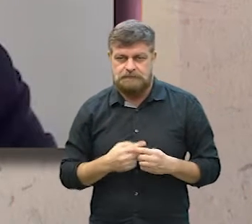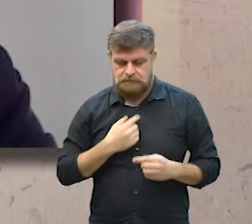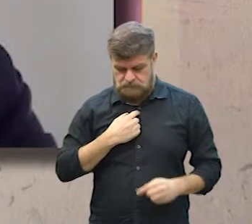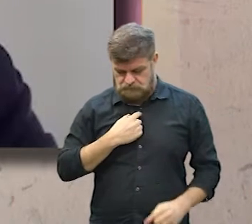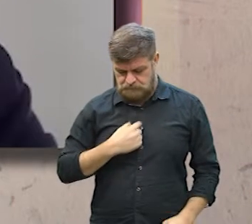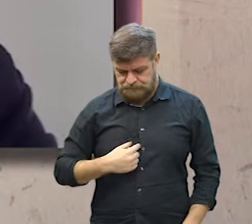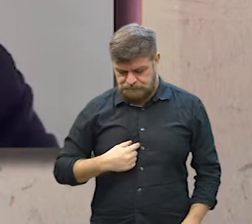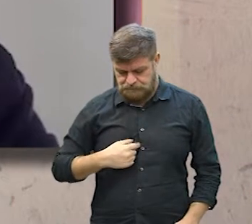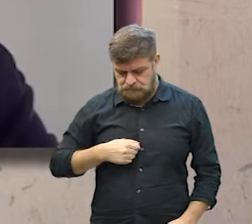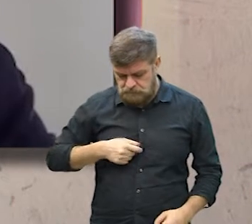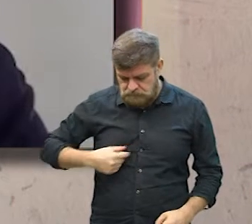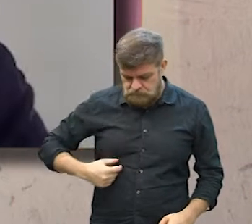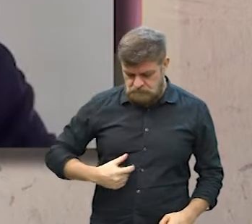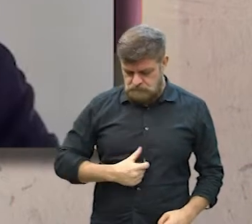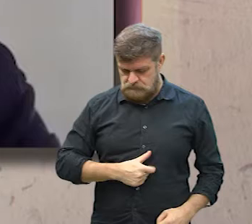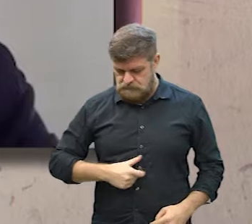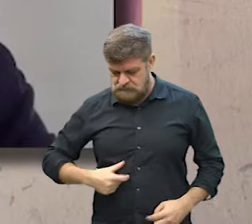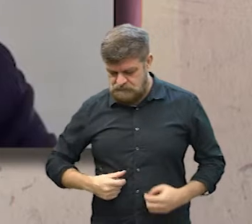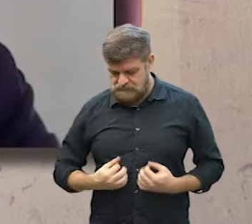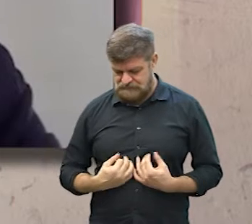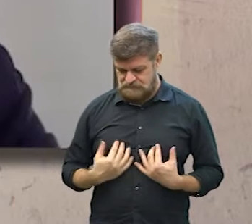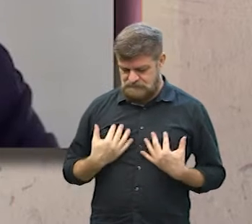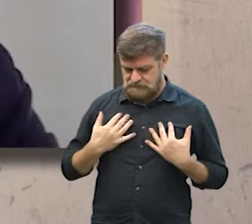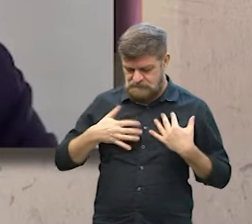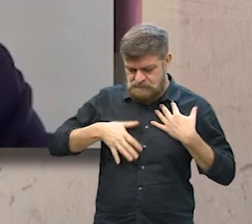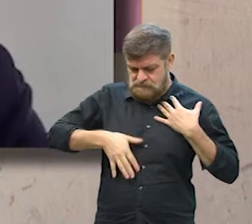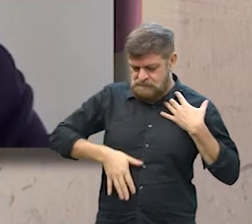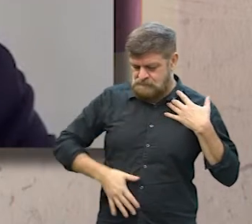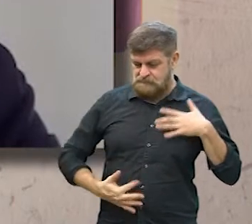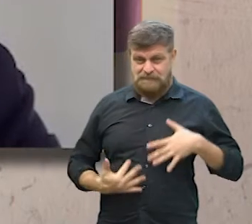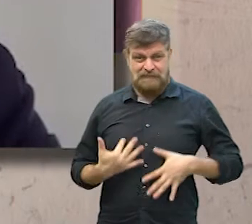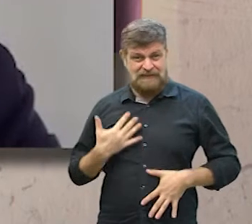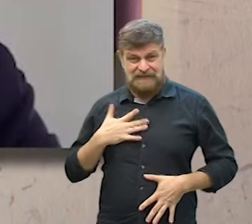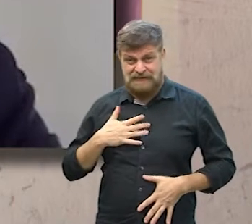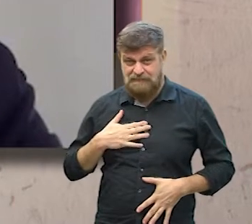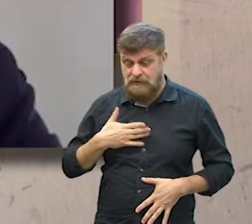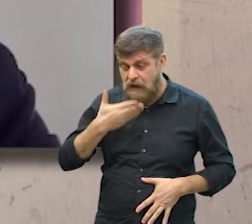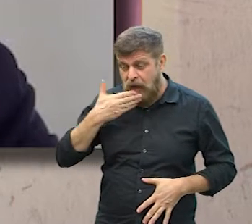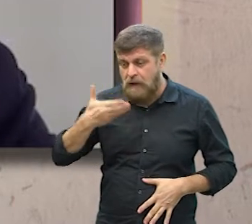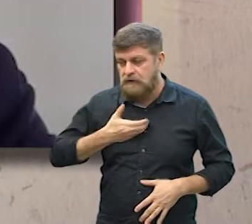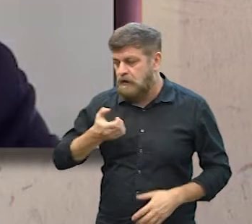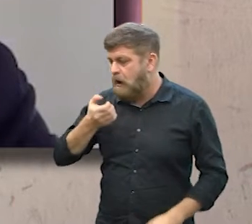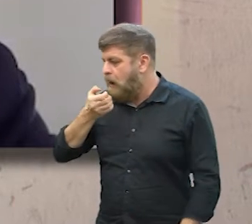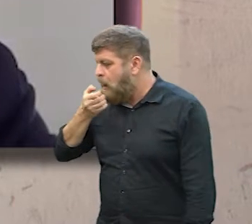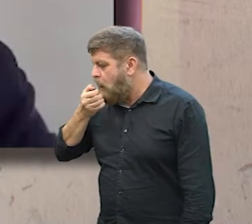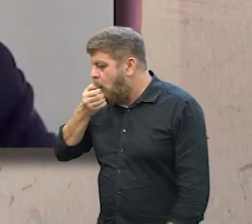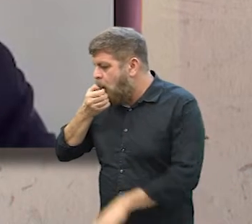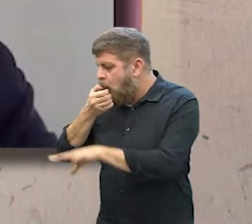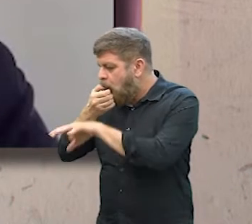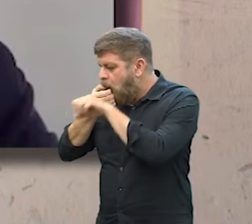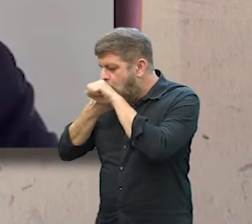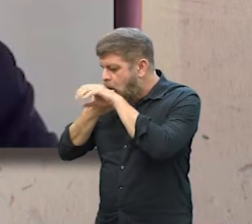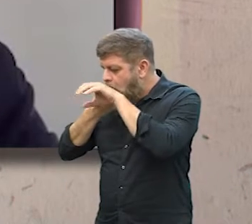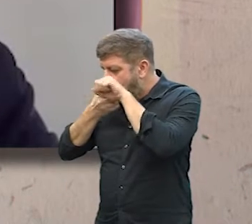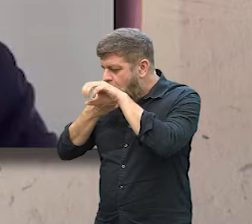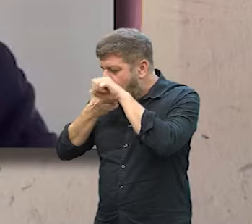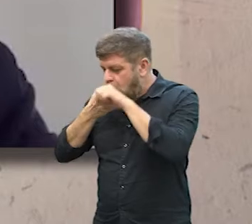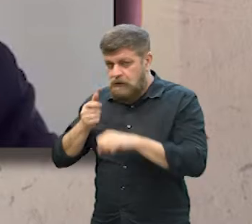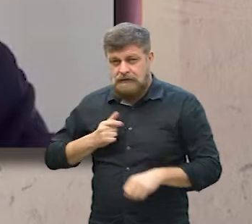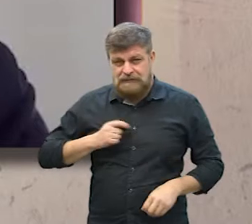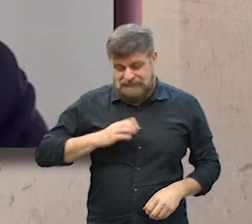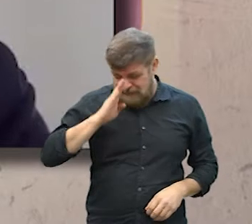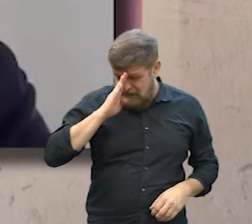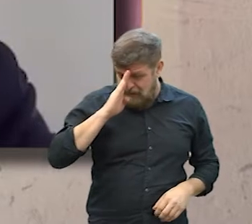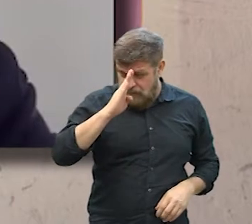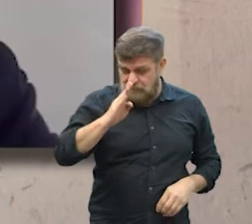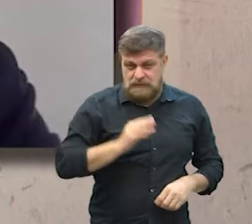por via oral, ele vai lá na via aérea, onde a gente precisa que esse remédio chegue, mas também age no corpo todo com muitos efeitos colaterais. Então, a tendência, o principal